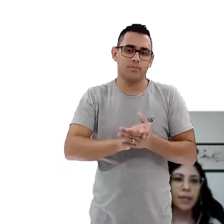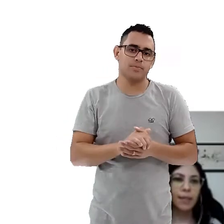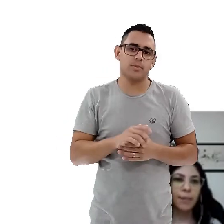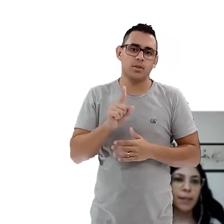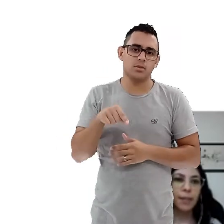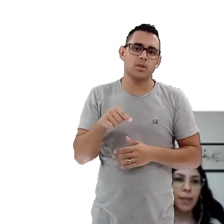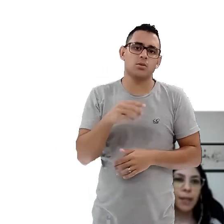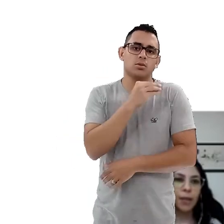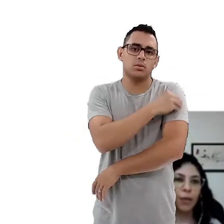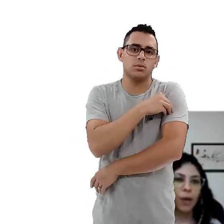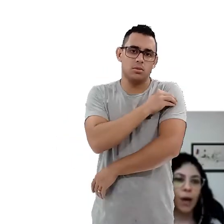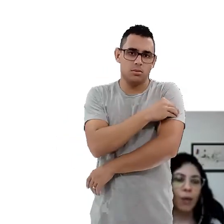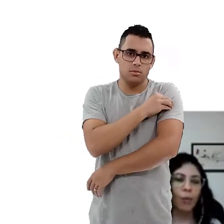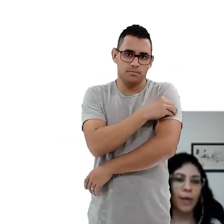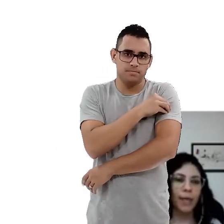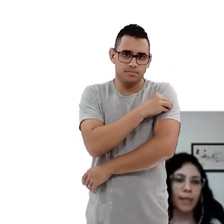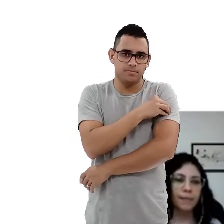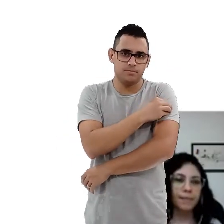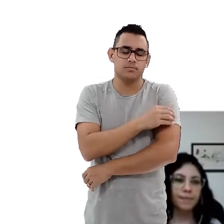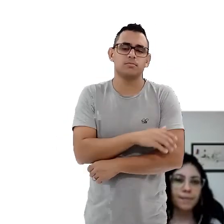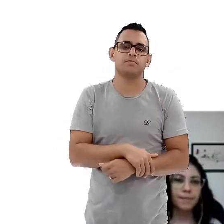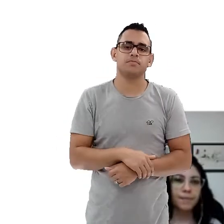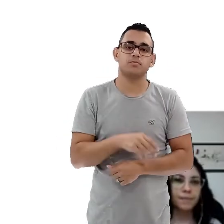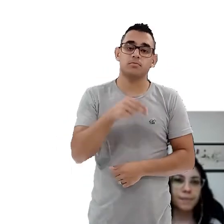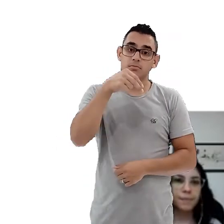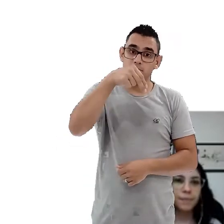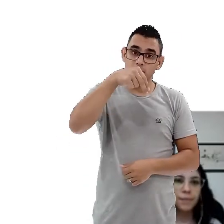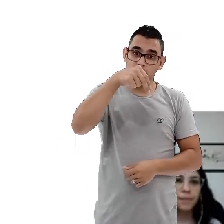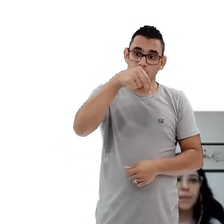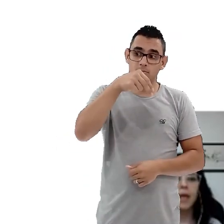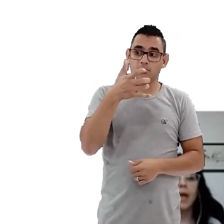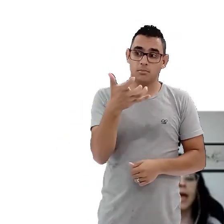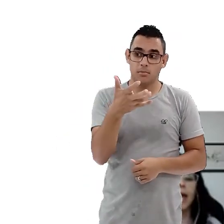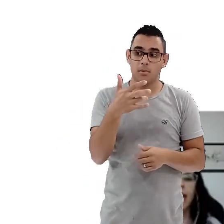Então ele está pedindo aqui, ó, o N,